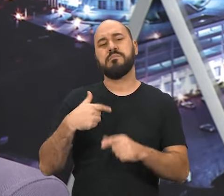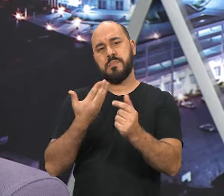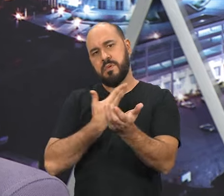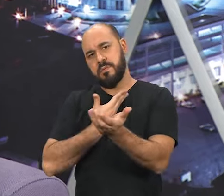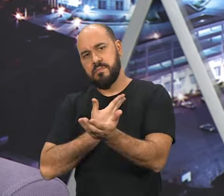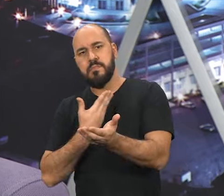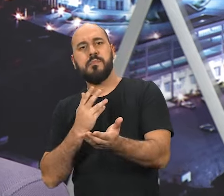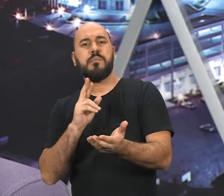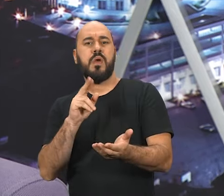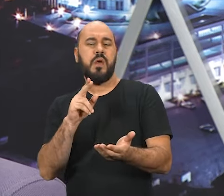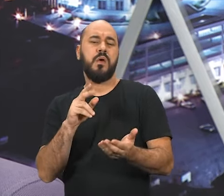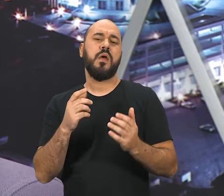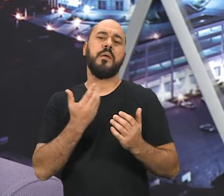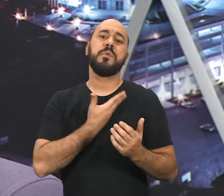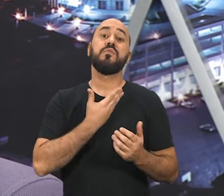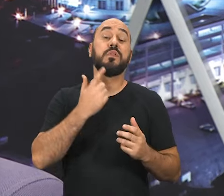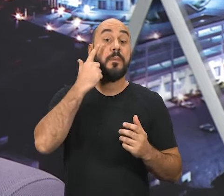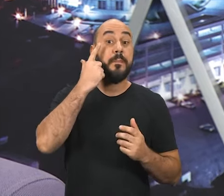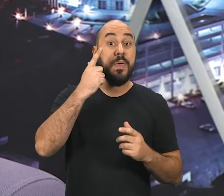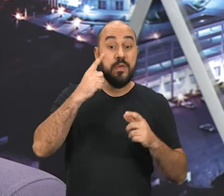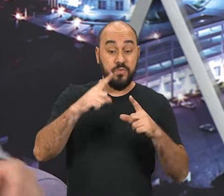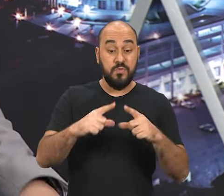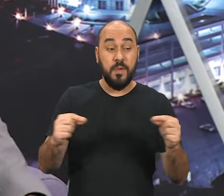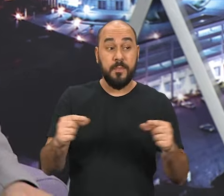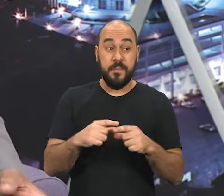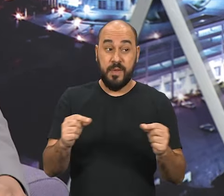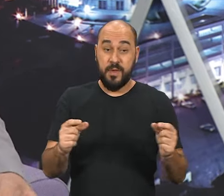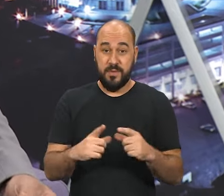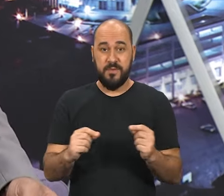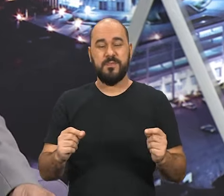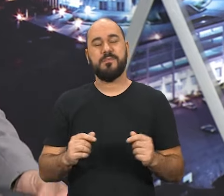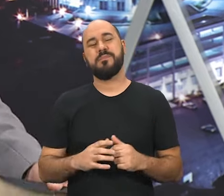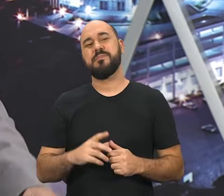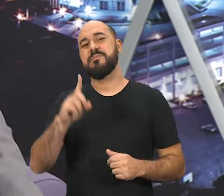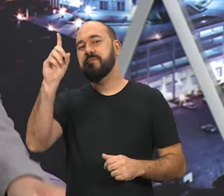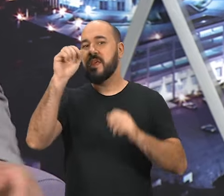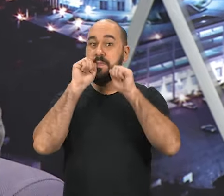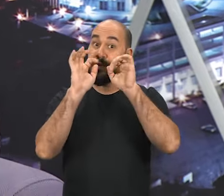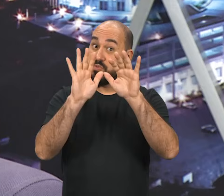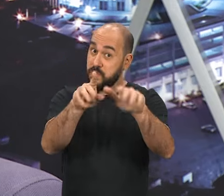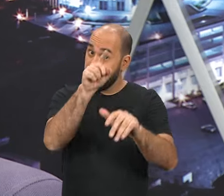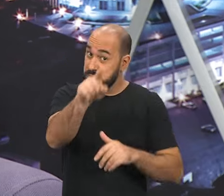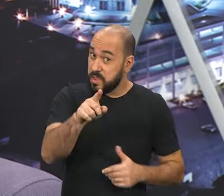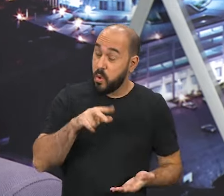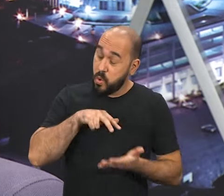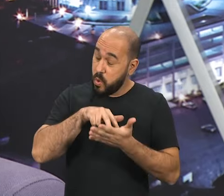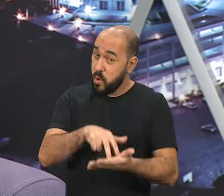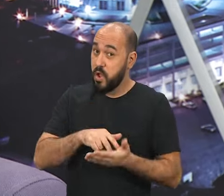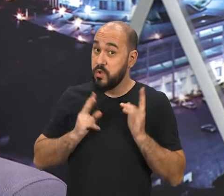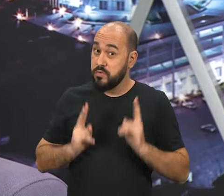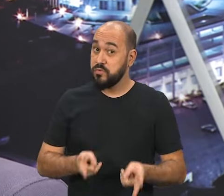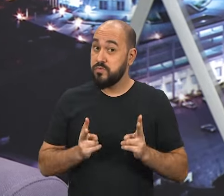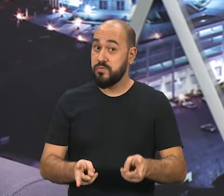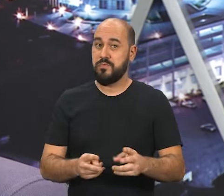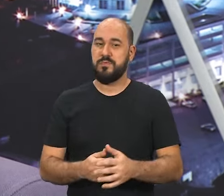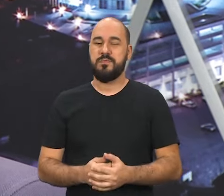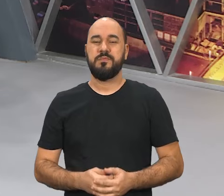irmãos e amigos no Japão. É isso aí. Deus abençoe você. Continue firme conosco aqui no